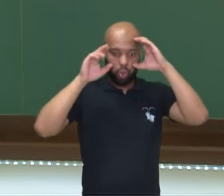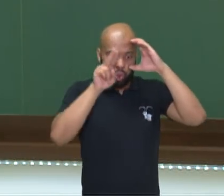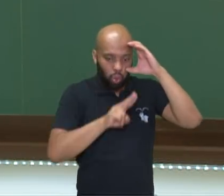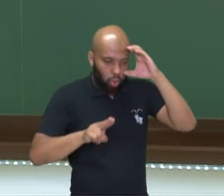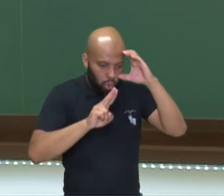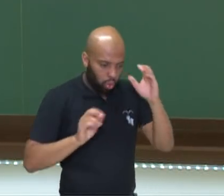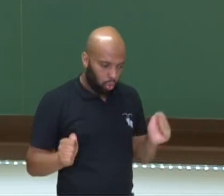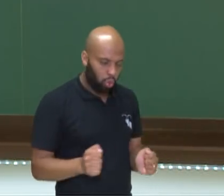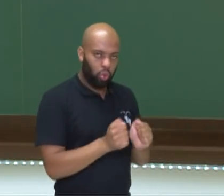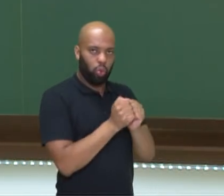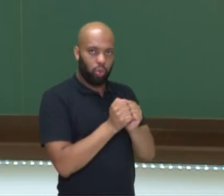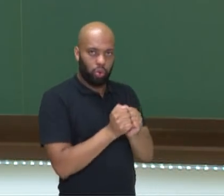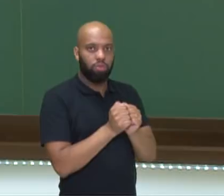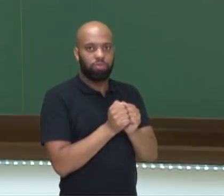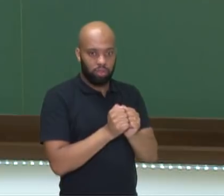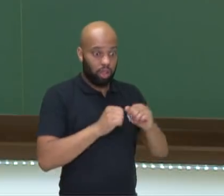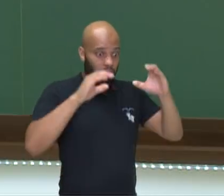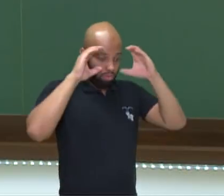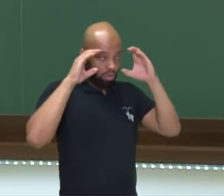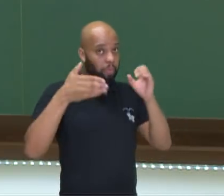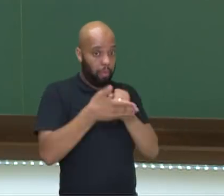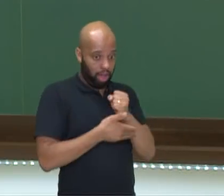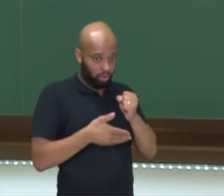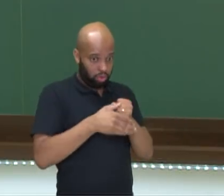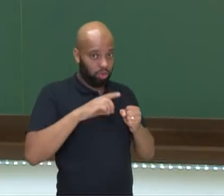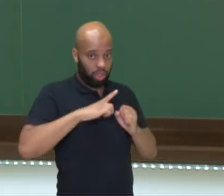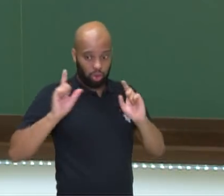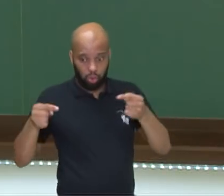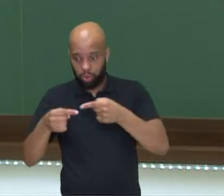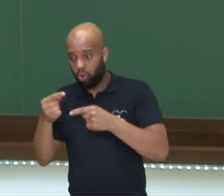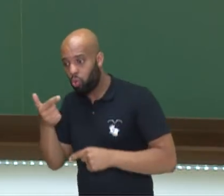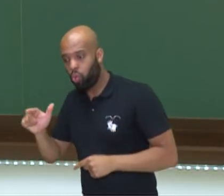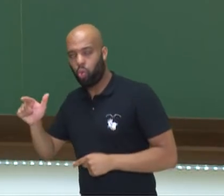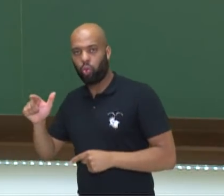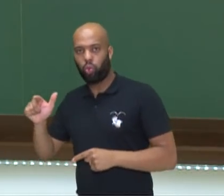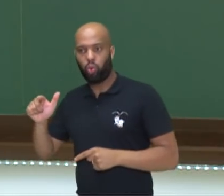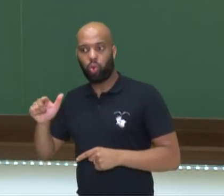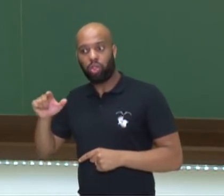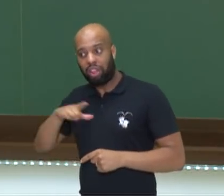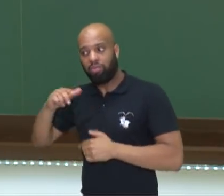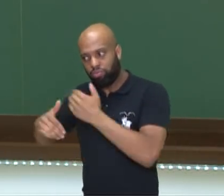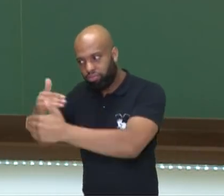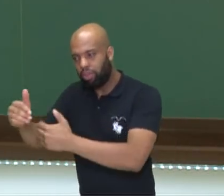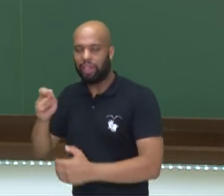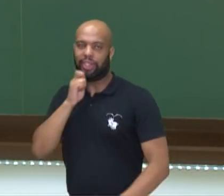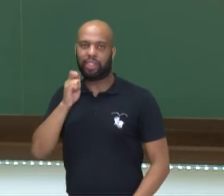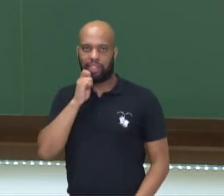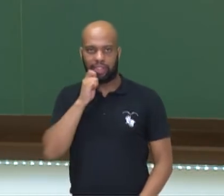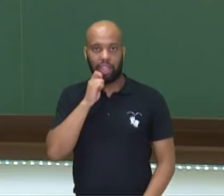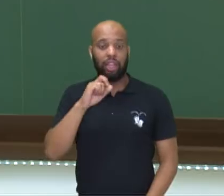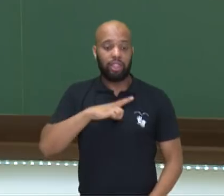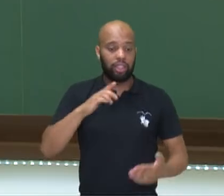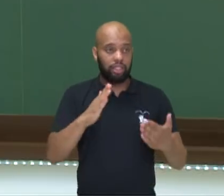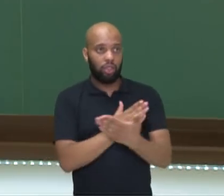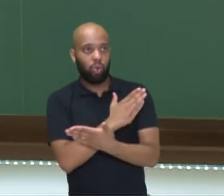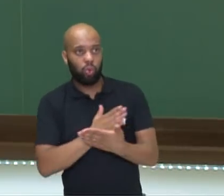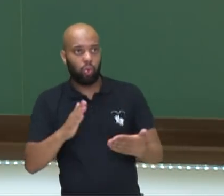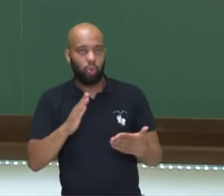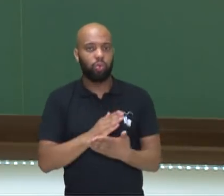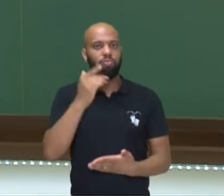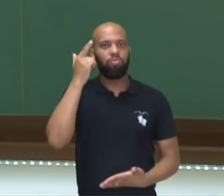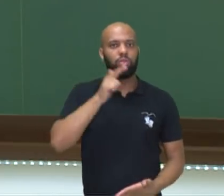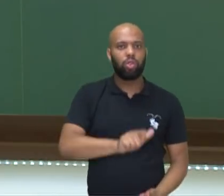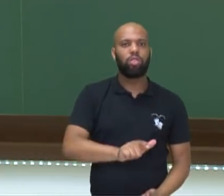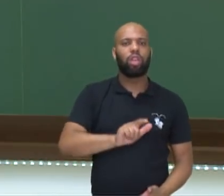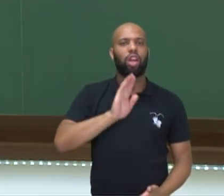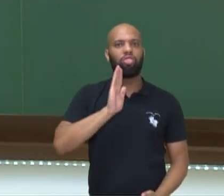o dispositivo inicial, eles ainda estão sendo desenvolvidos, tá? Alguns estão conseguindo